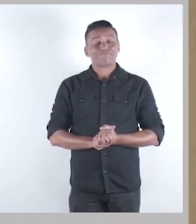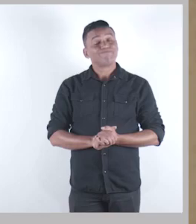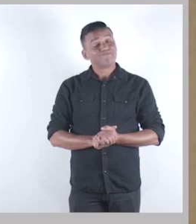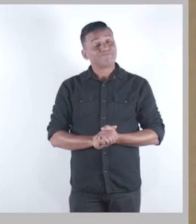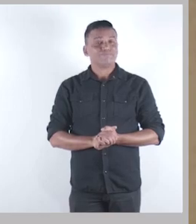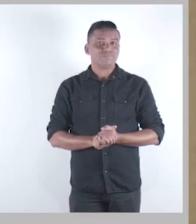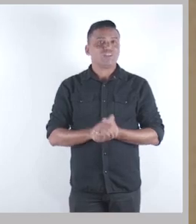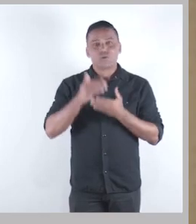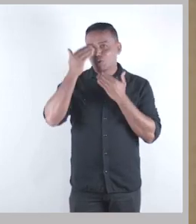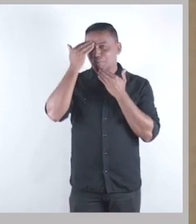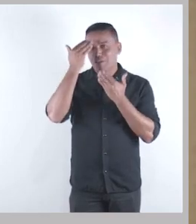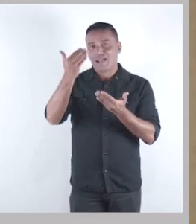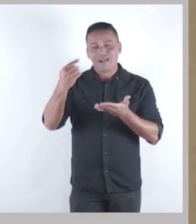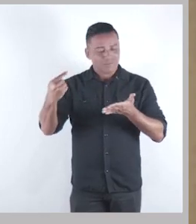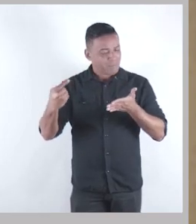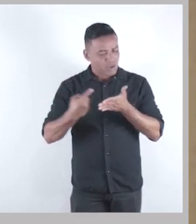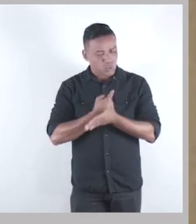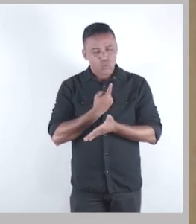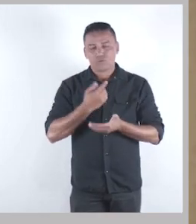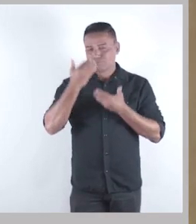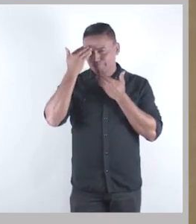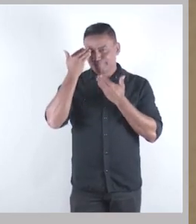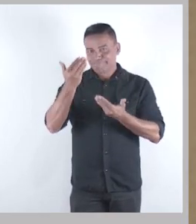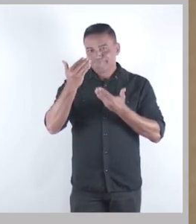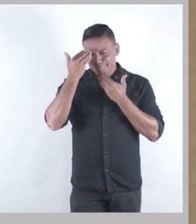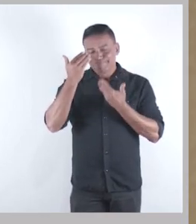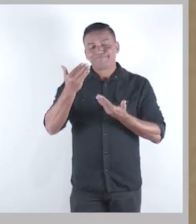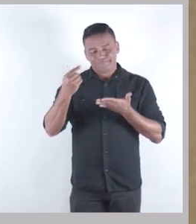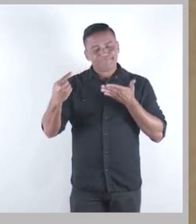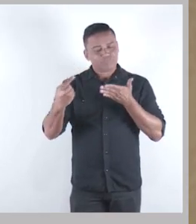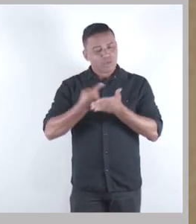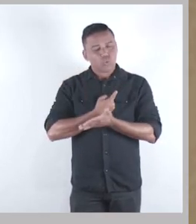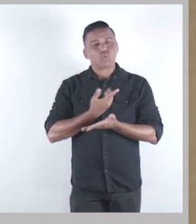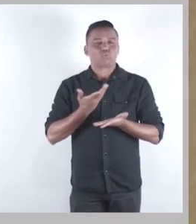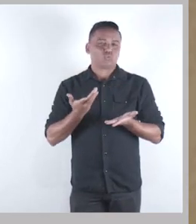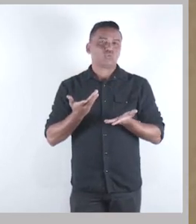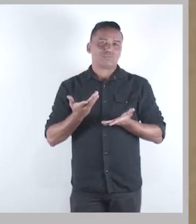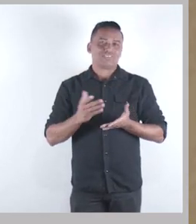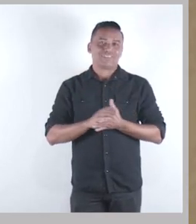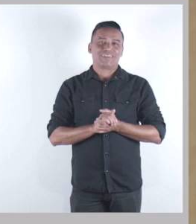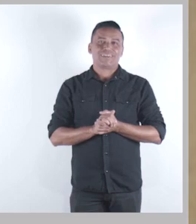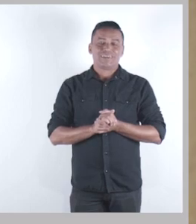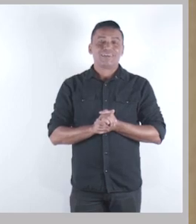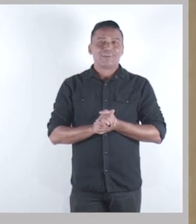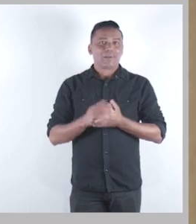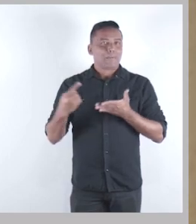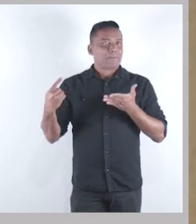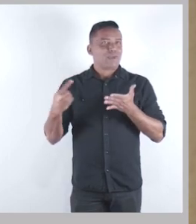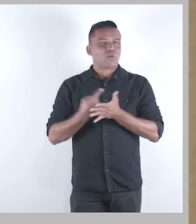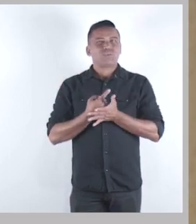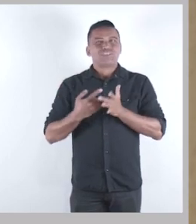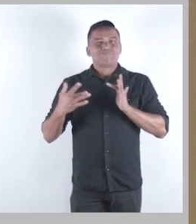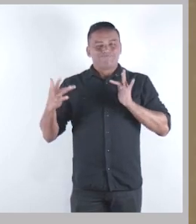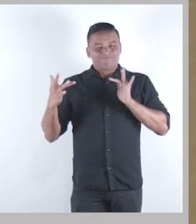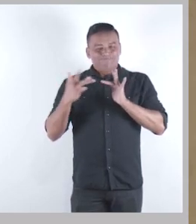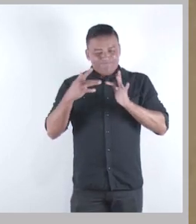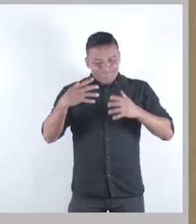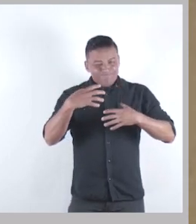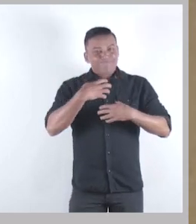Olha, obrigado por essa pergunta, né? Muito obrigado por essa pergunta, que essa pergunta toca de alguma forma